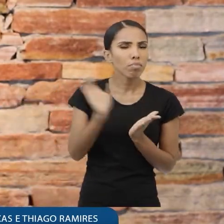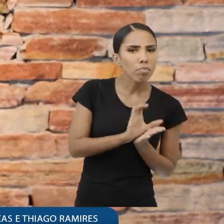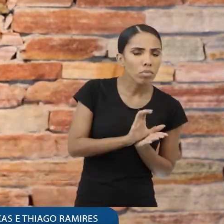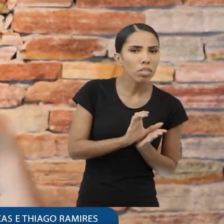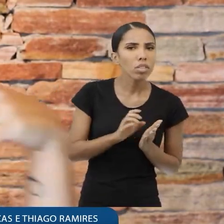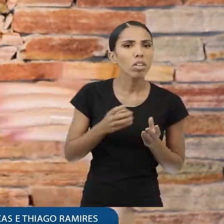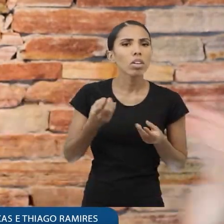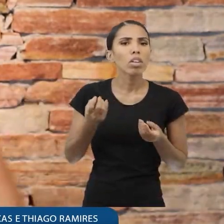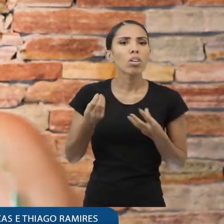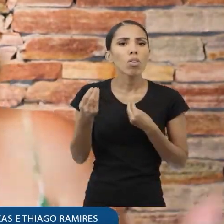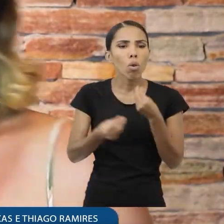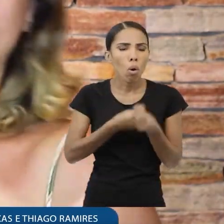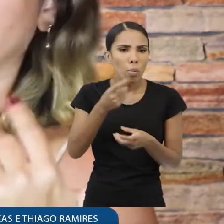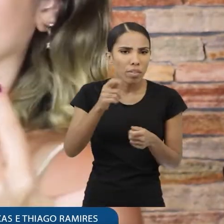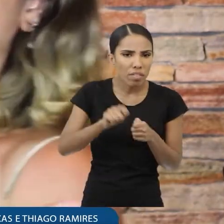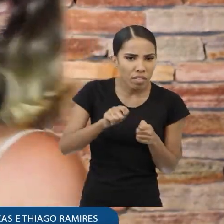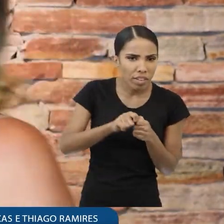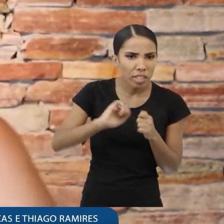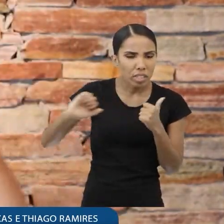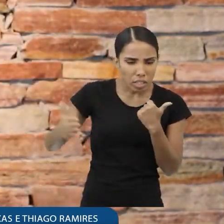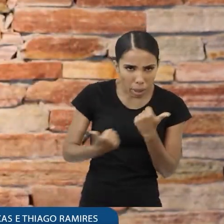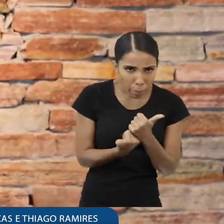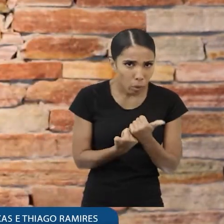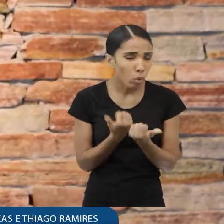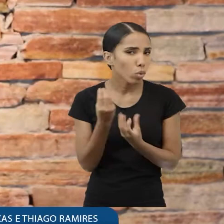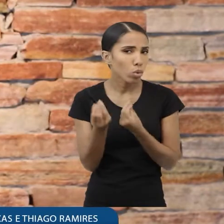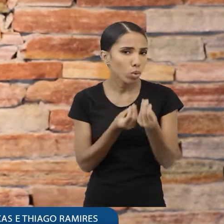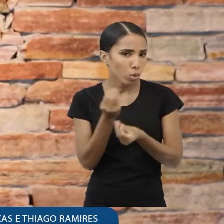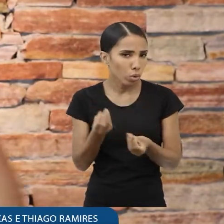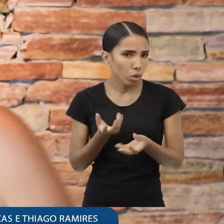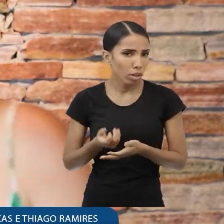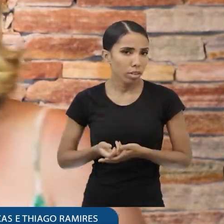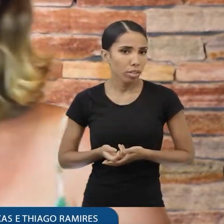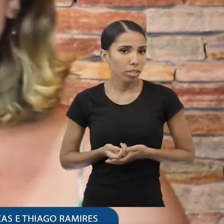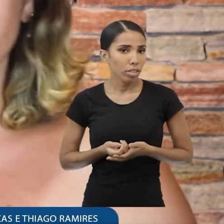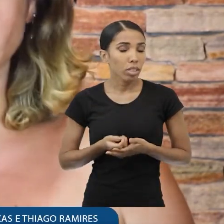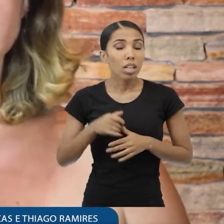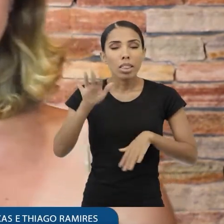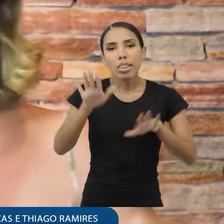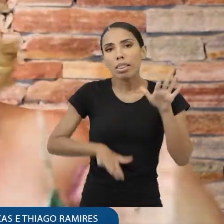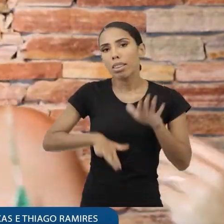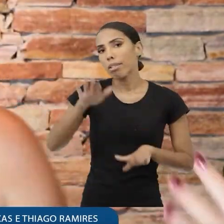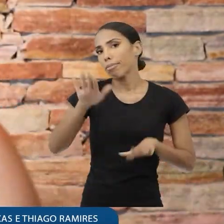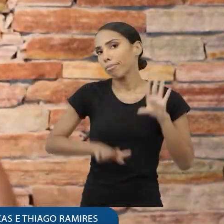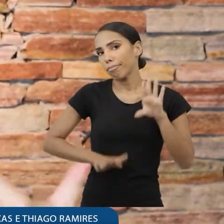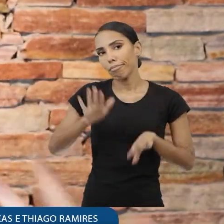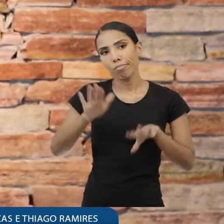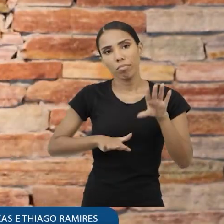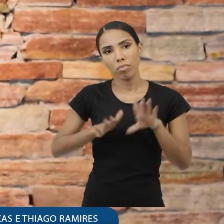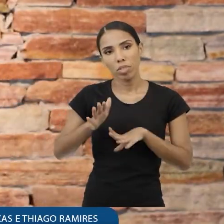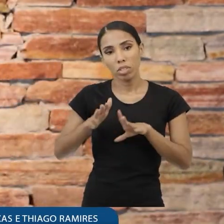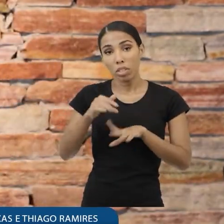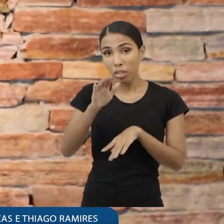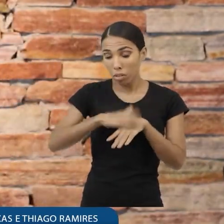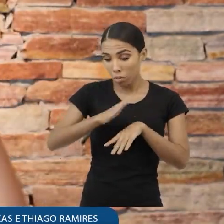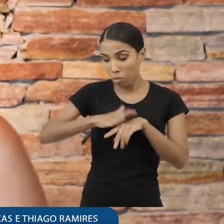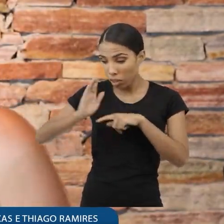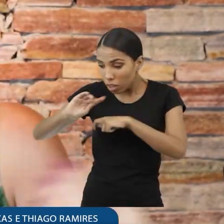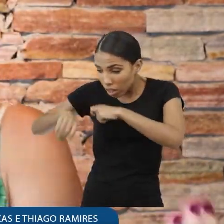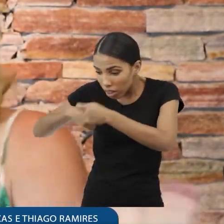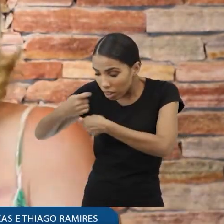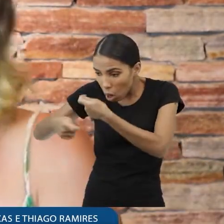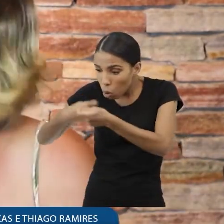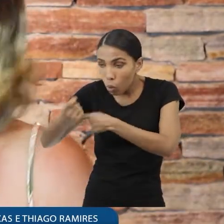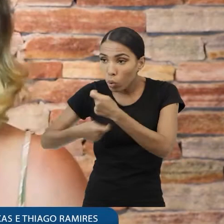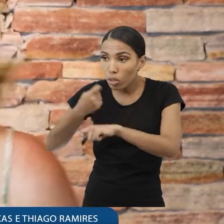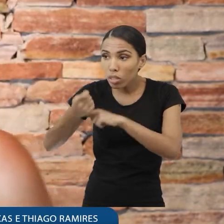patrocinador? Como realizador? É como patrocínio? É como apoio? Isso tudo depende muito da negociação que